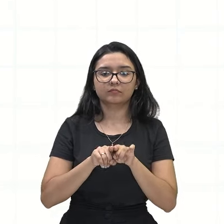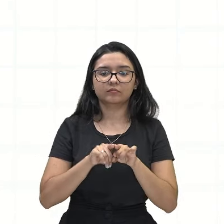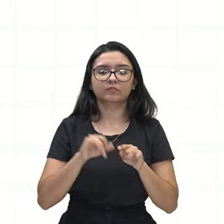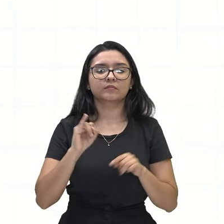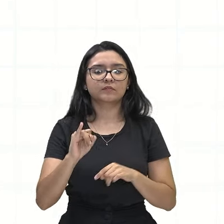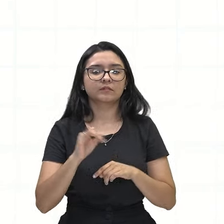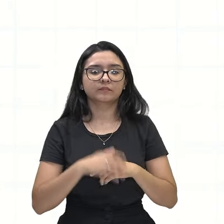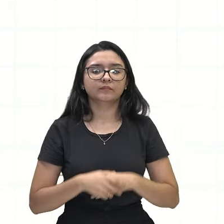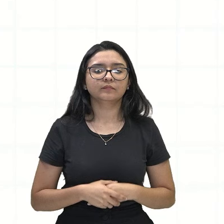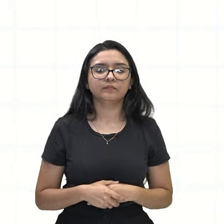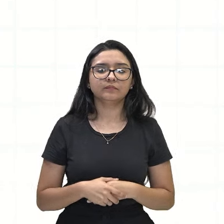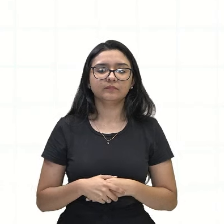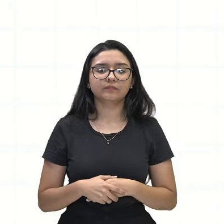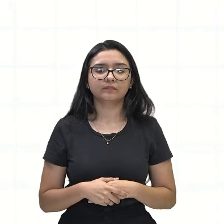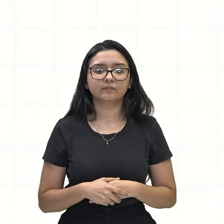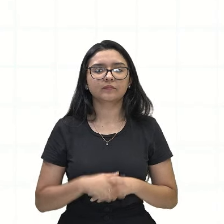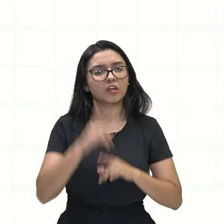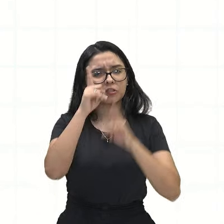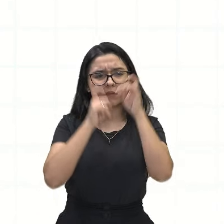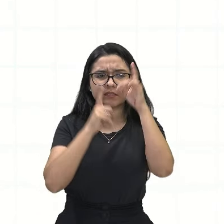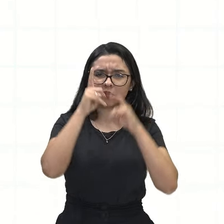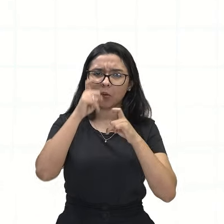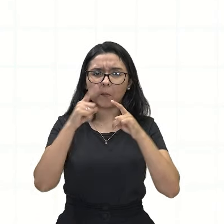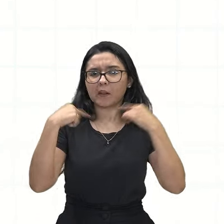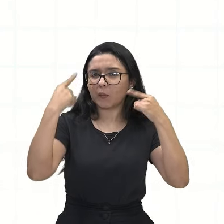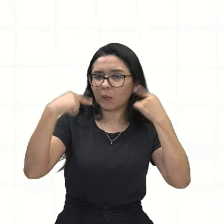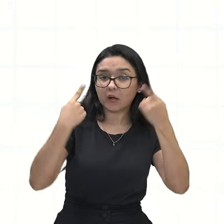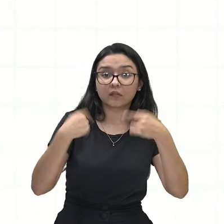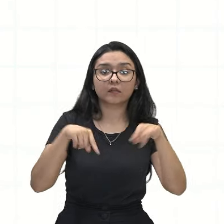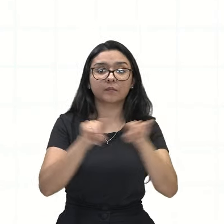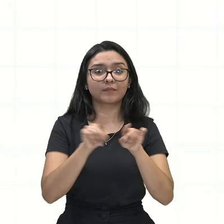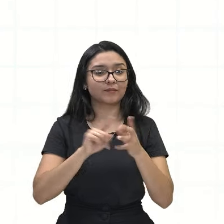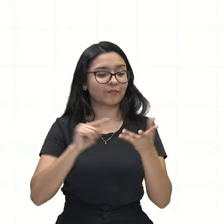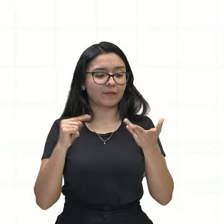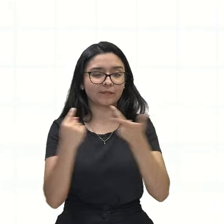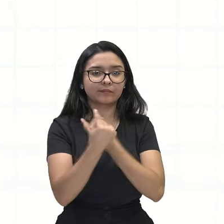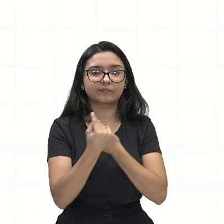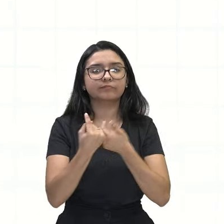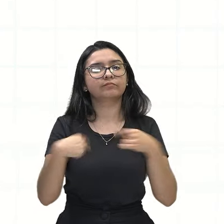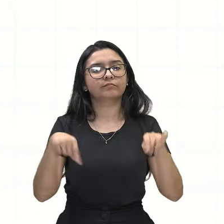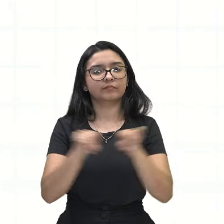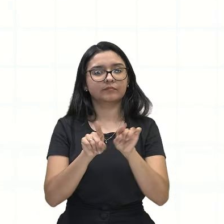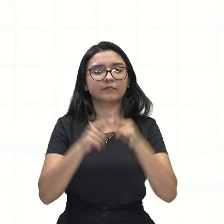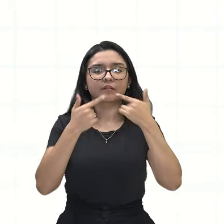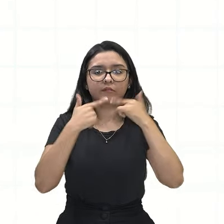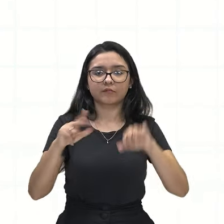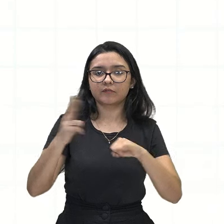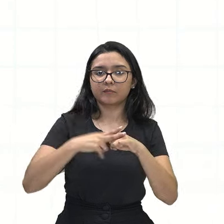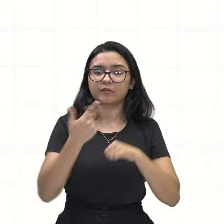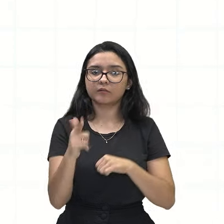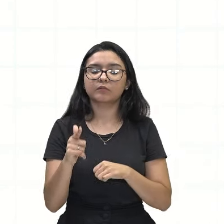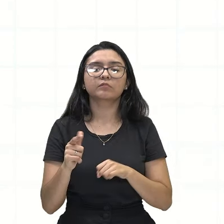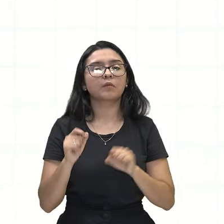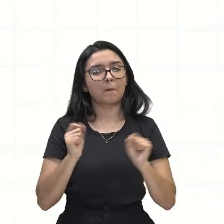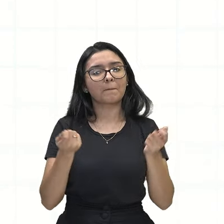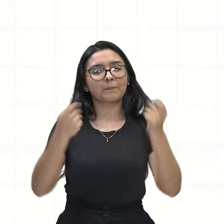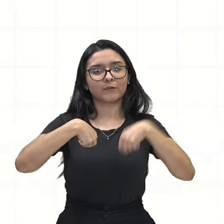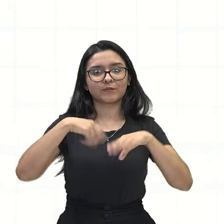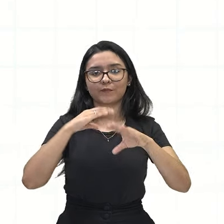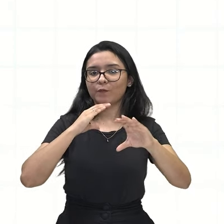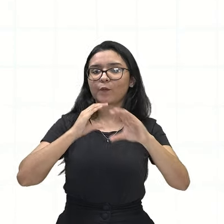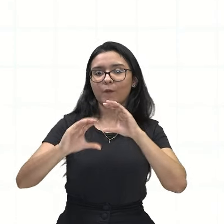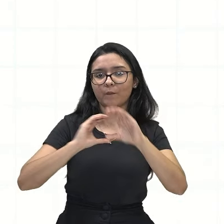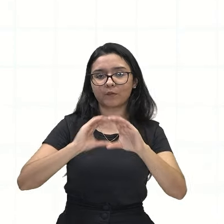malucão, né? Então, são várias situações que as linguagens não verbais, elas comunicam,